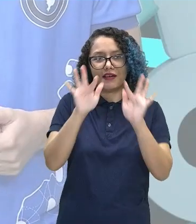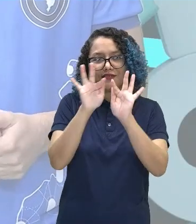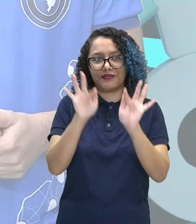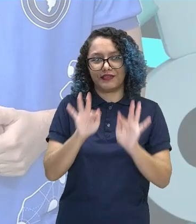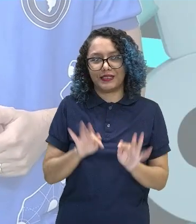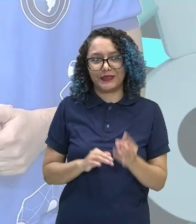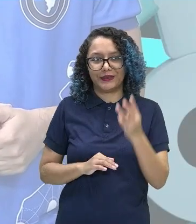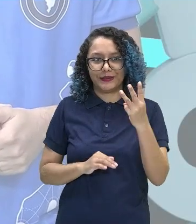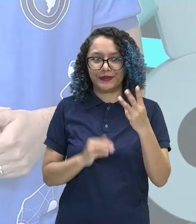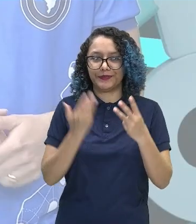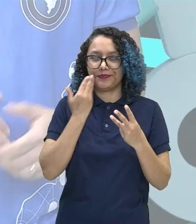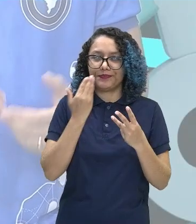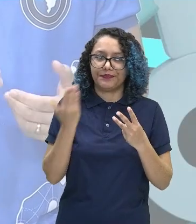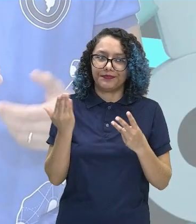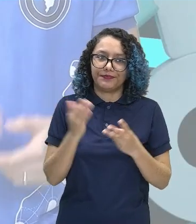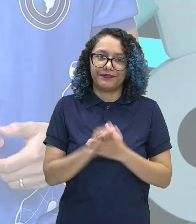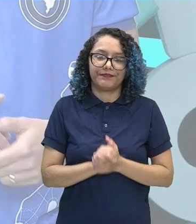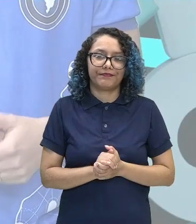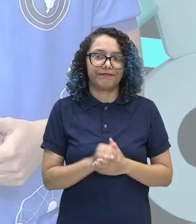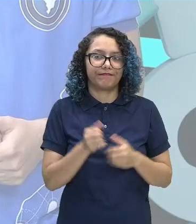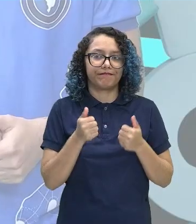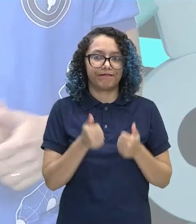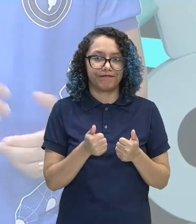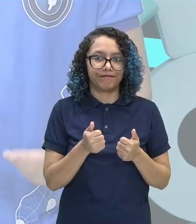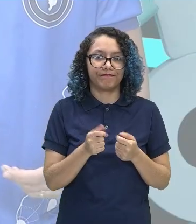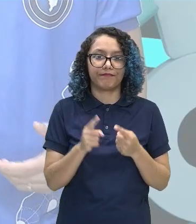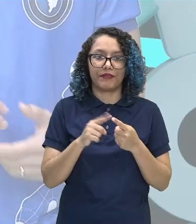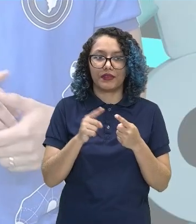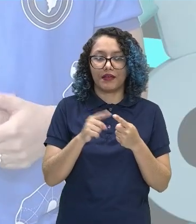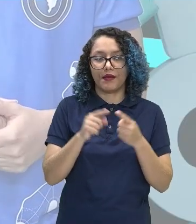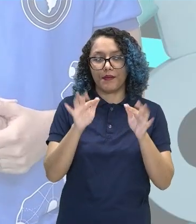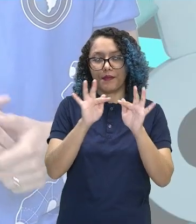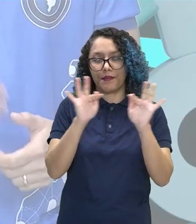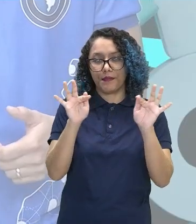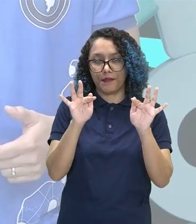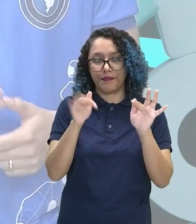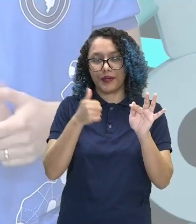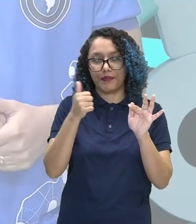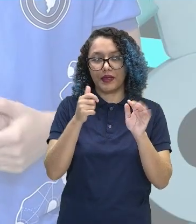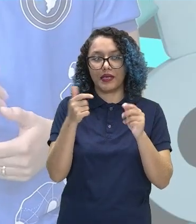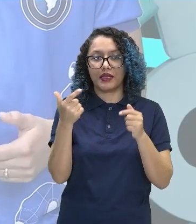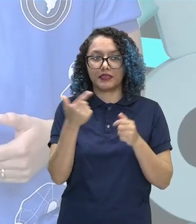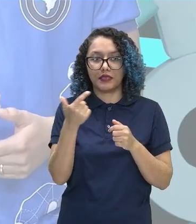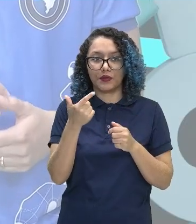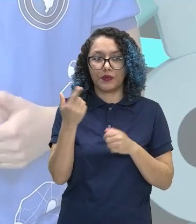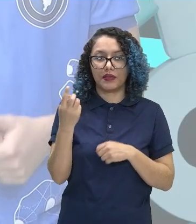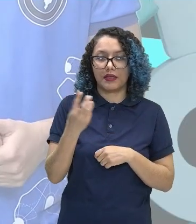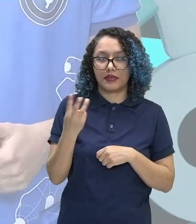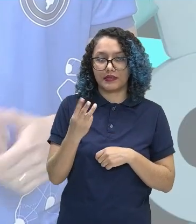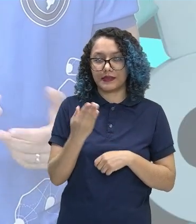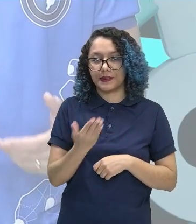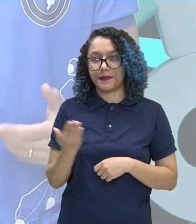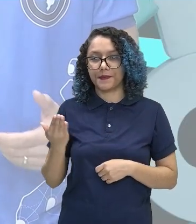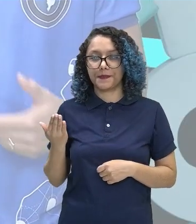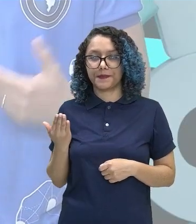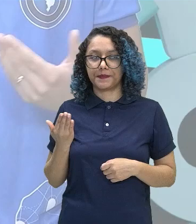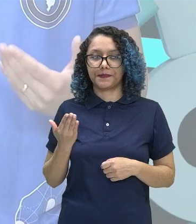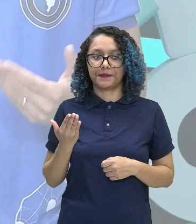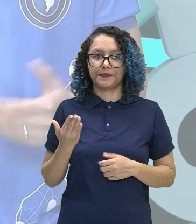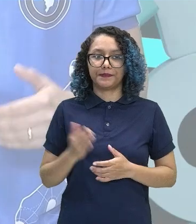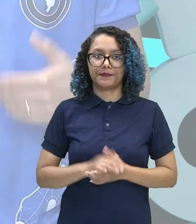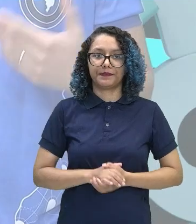temos algumas expressões aqui, né? From experience, fulano says, explains ou confirms, according